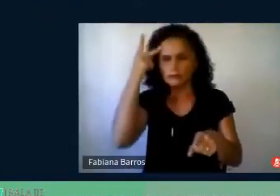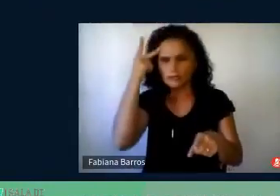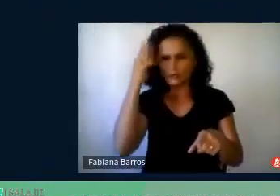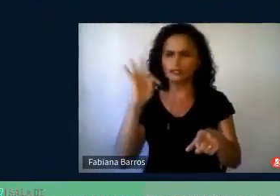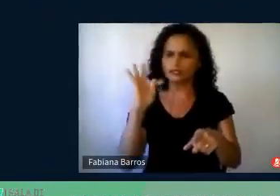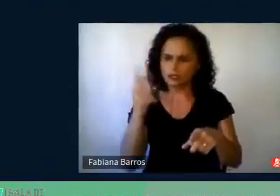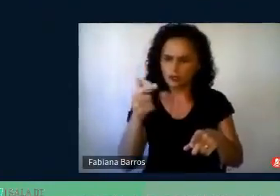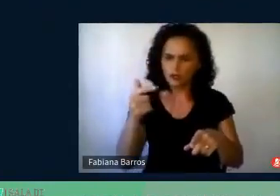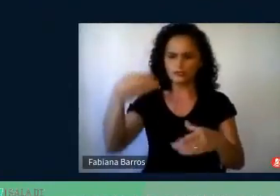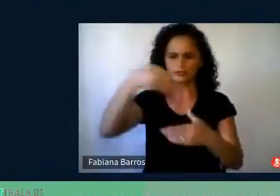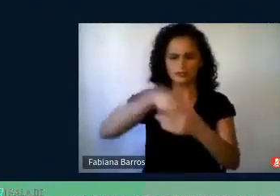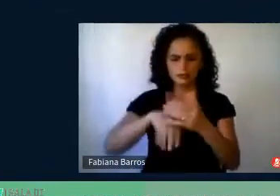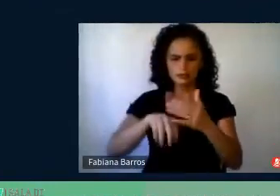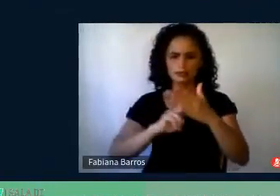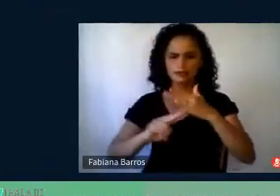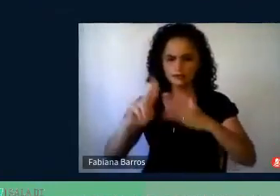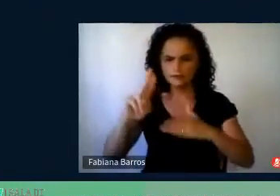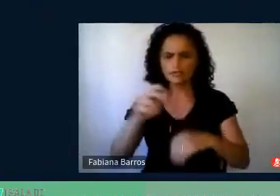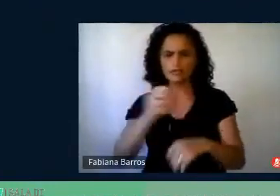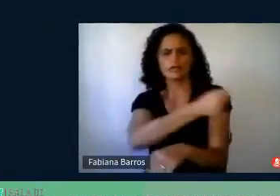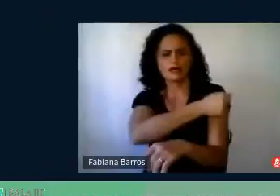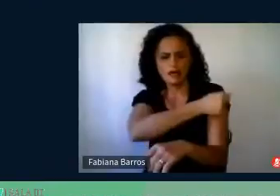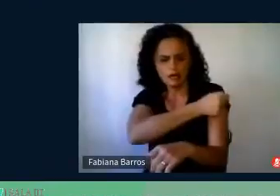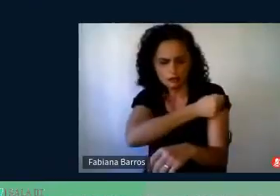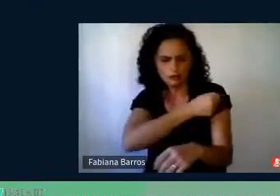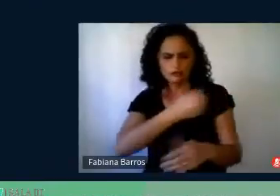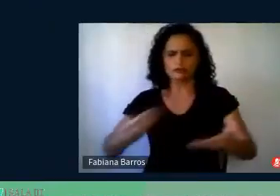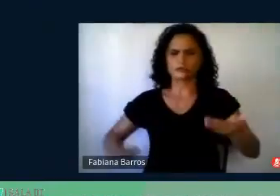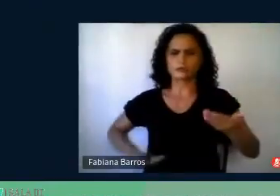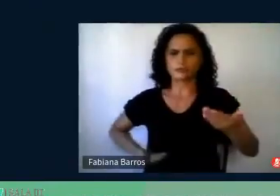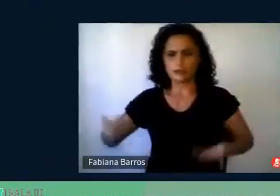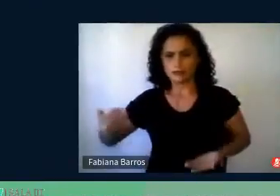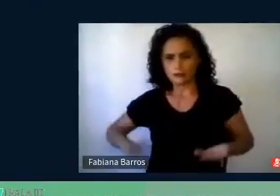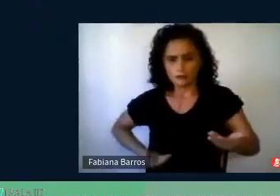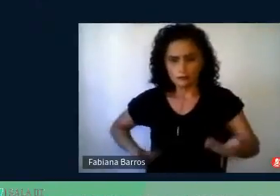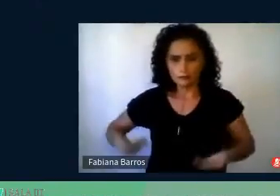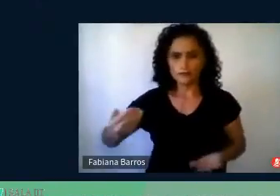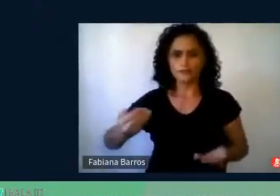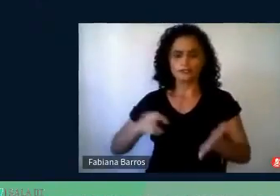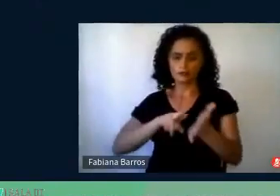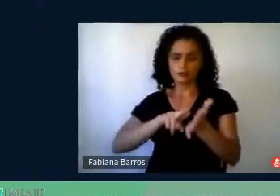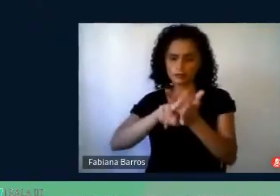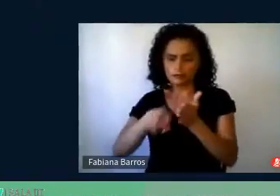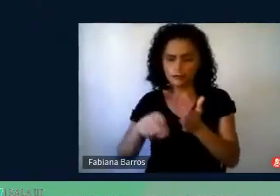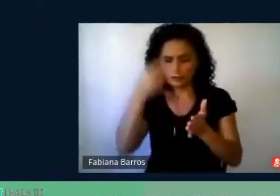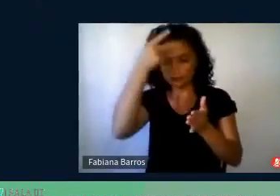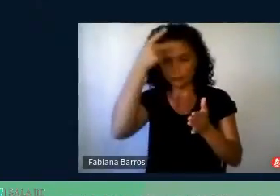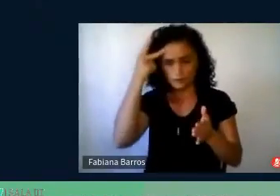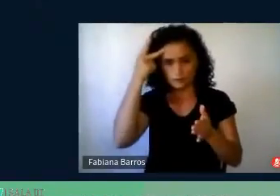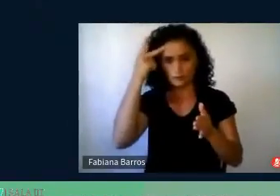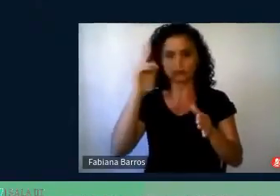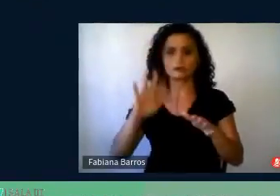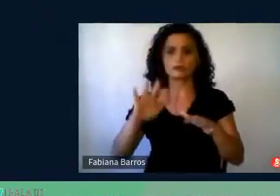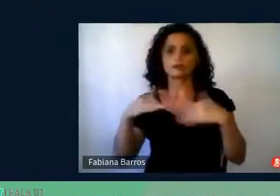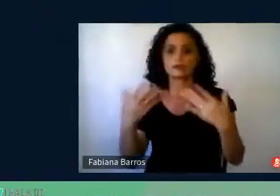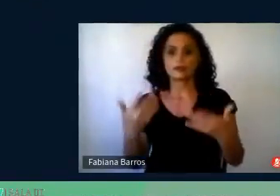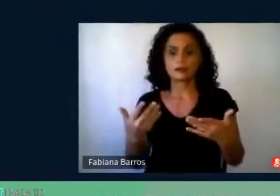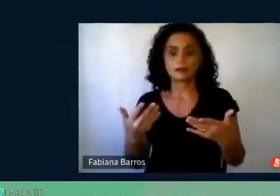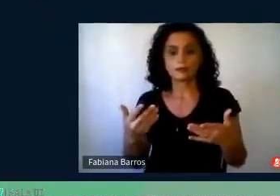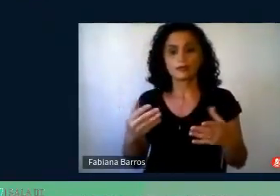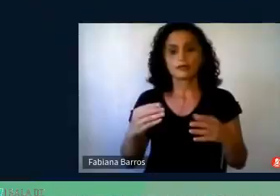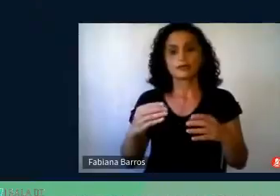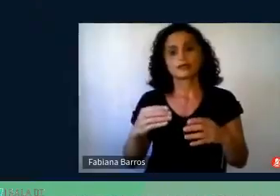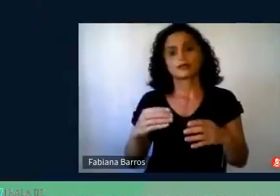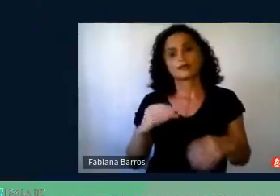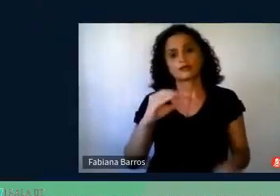quem é bolsista. Né? E o Subcomitê de Ações Acadêmicas, que ajudou a pensar um pouco nos requisitos para garantir que